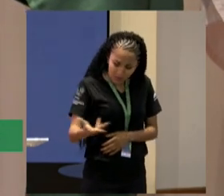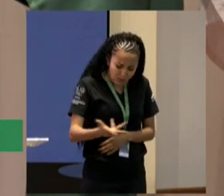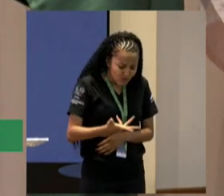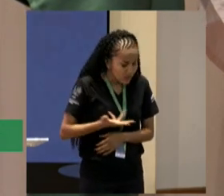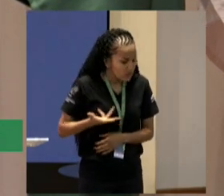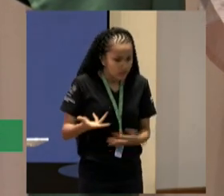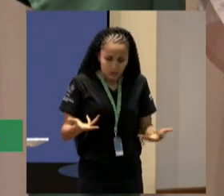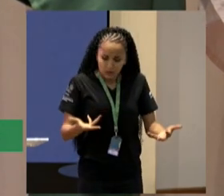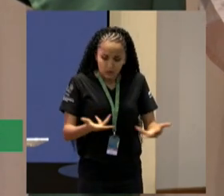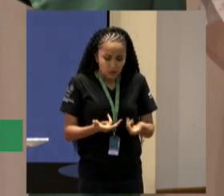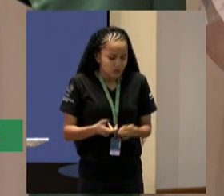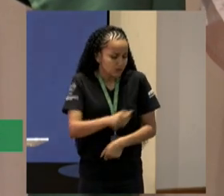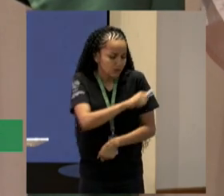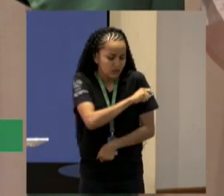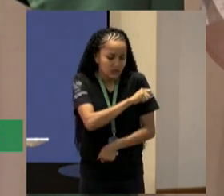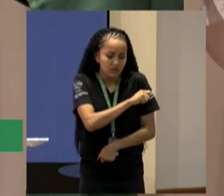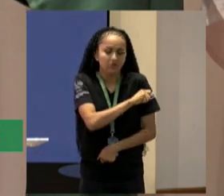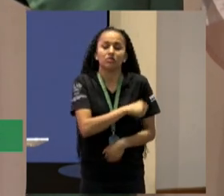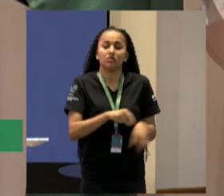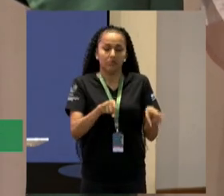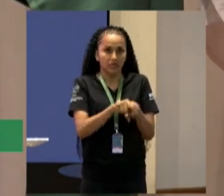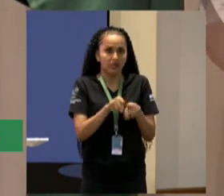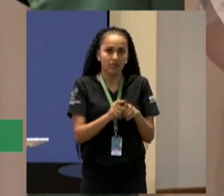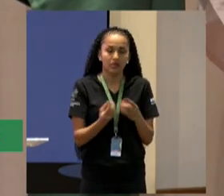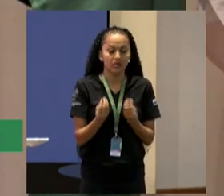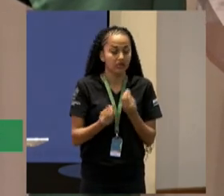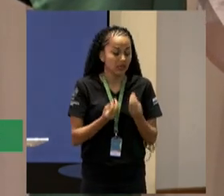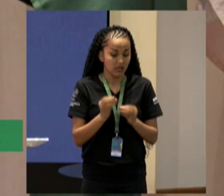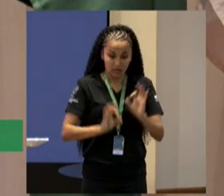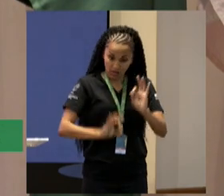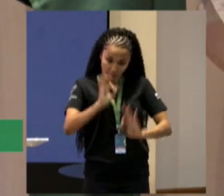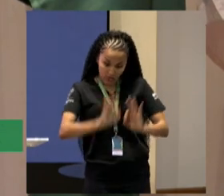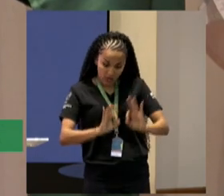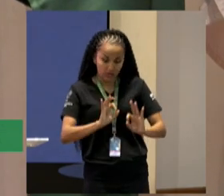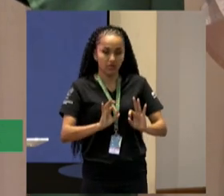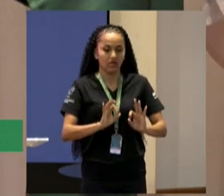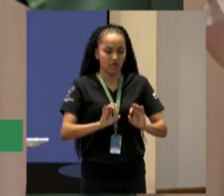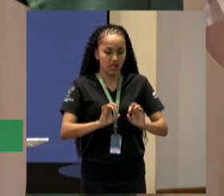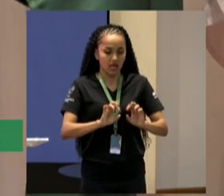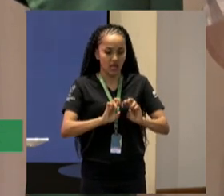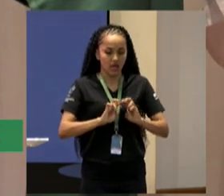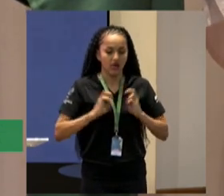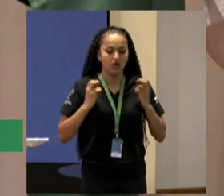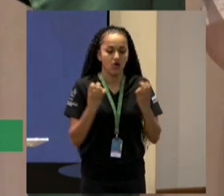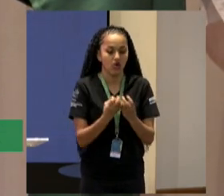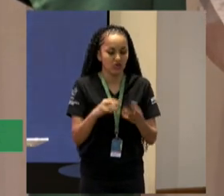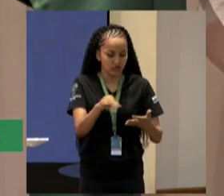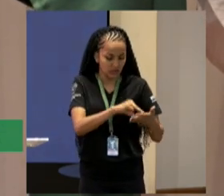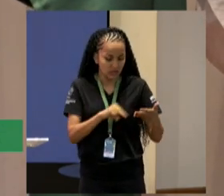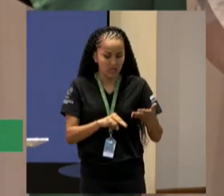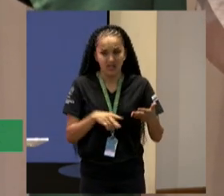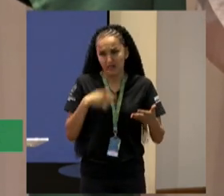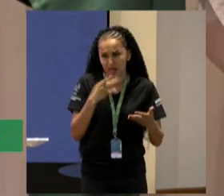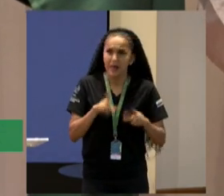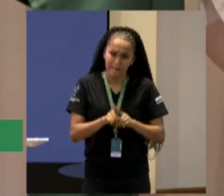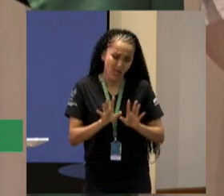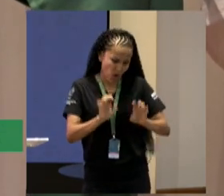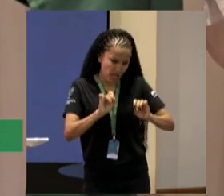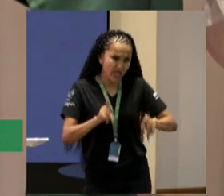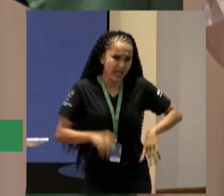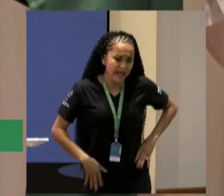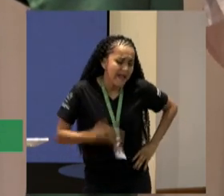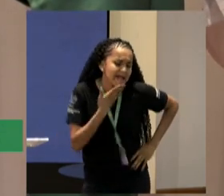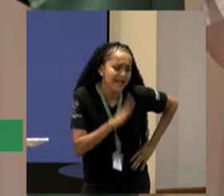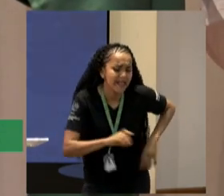gente. Os alunos também, os estudantes pensaram, quando a gente estava organizando a roda de leitura, os estudantes disseram assim, tá, mas